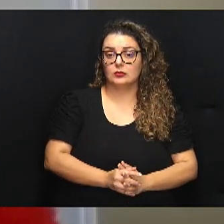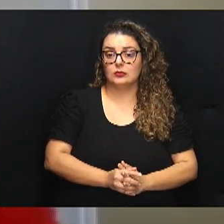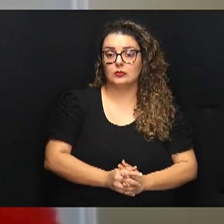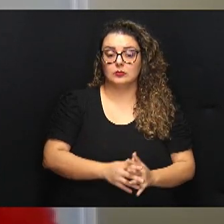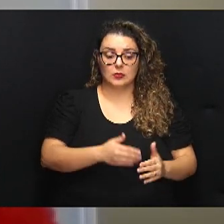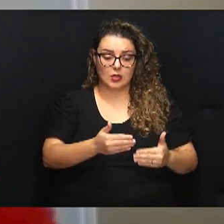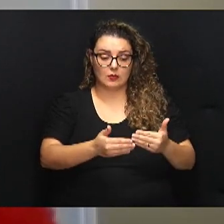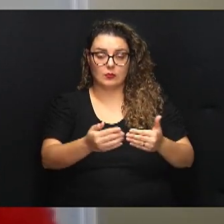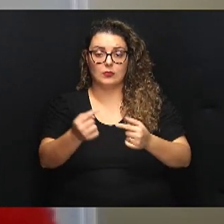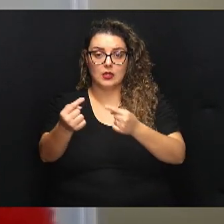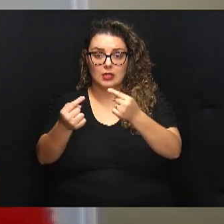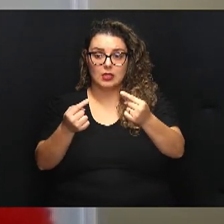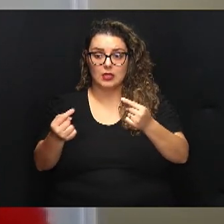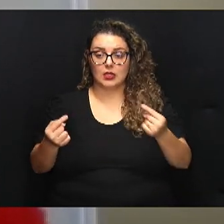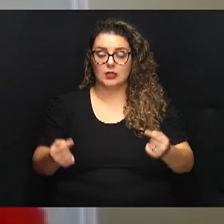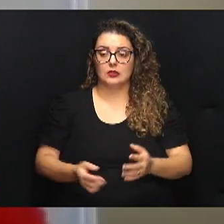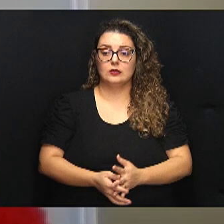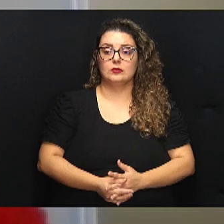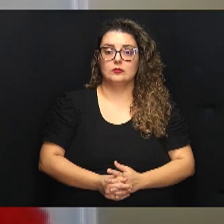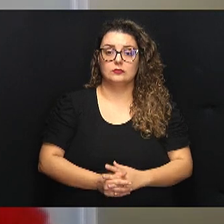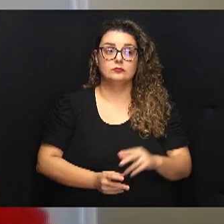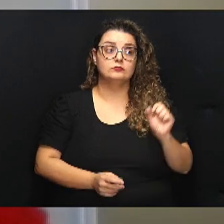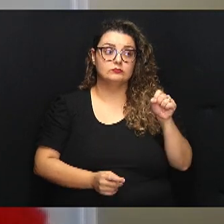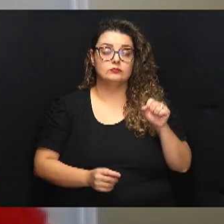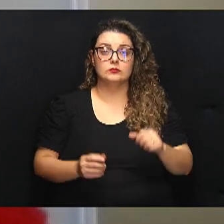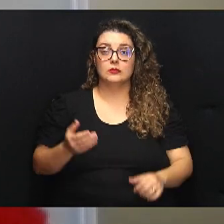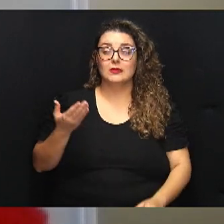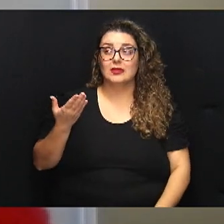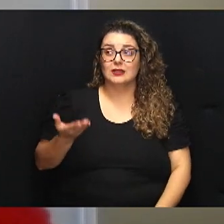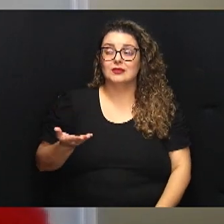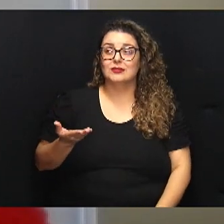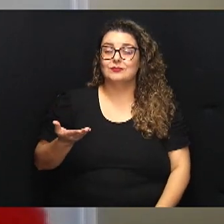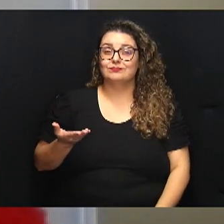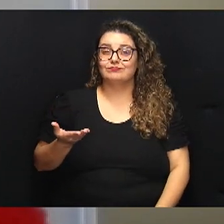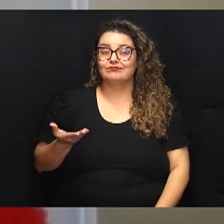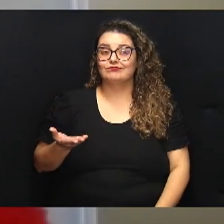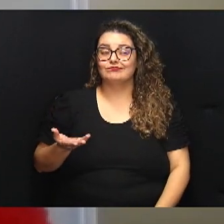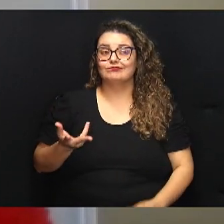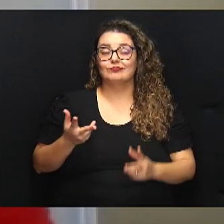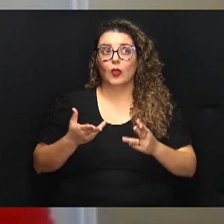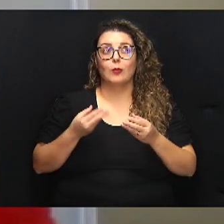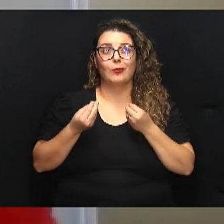procedido para cada um. Isso é muito, digamos assim,